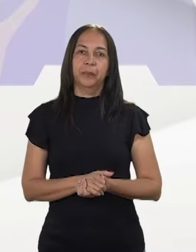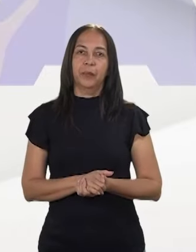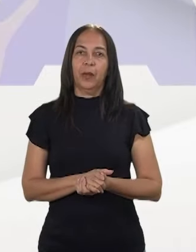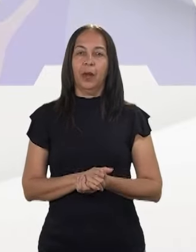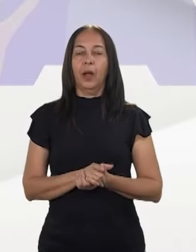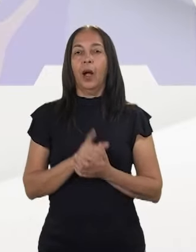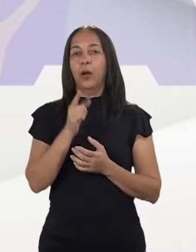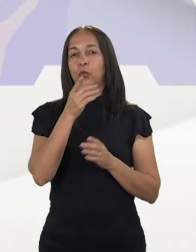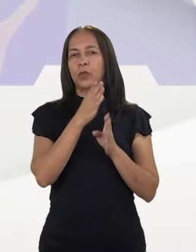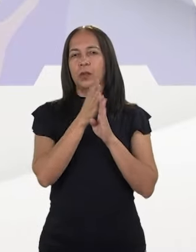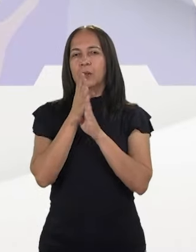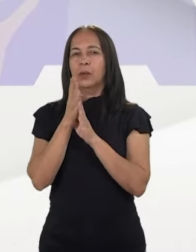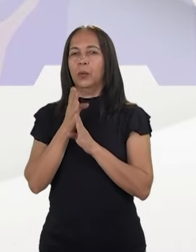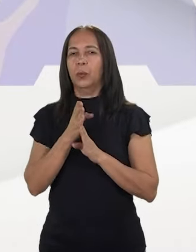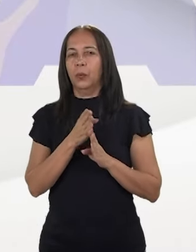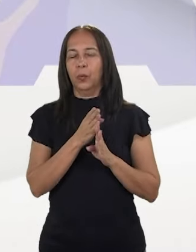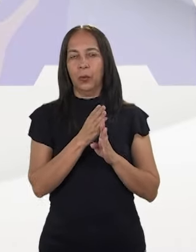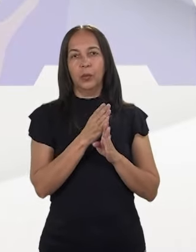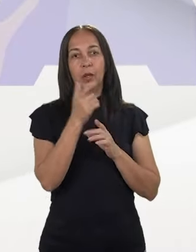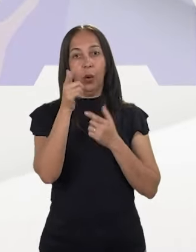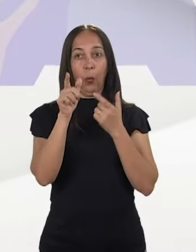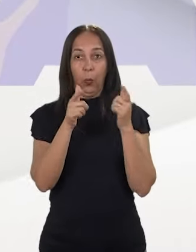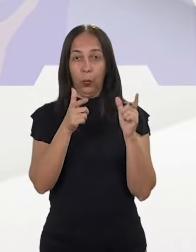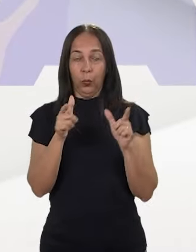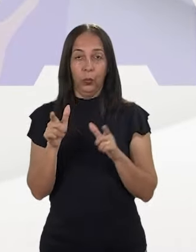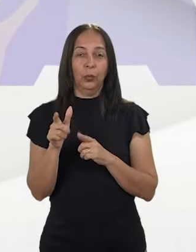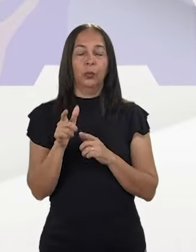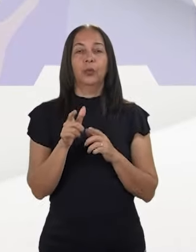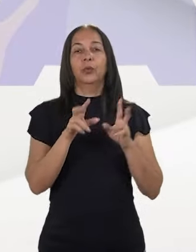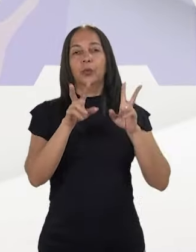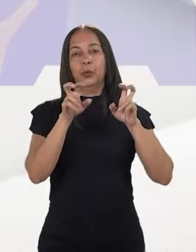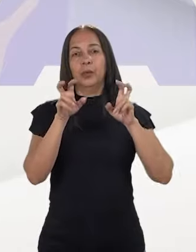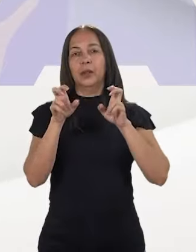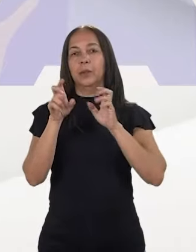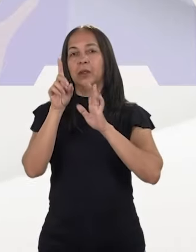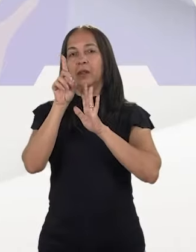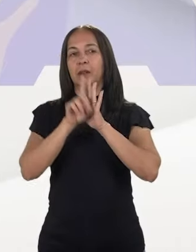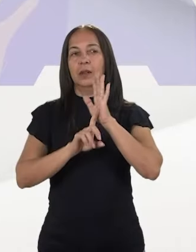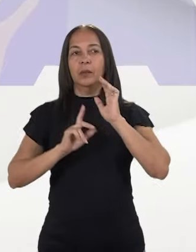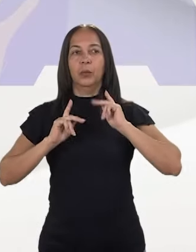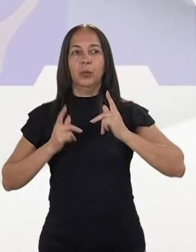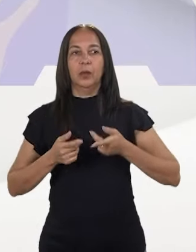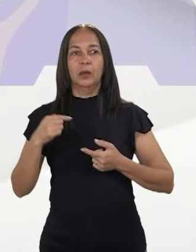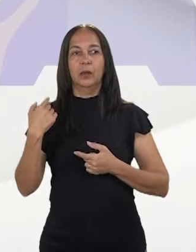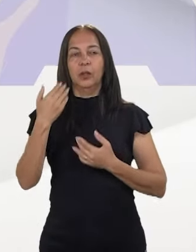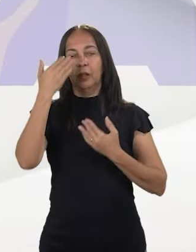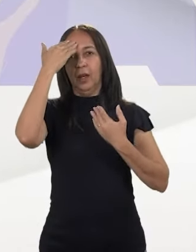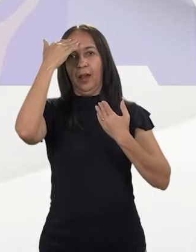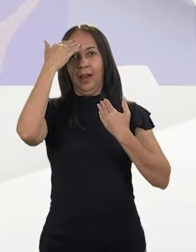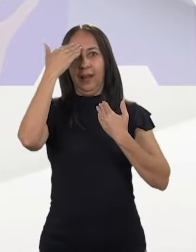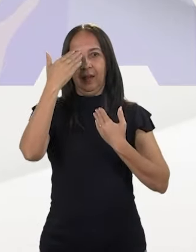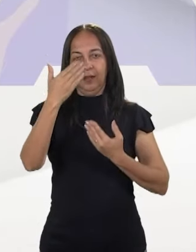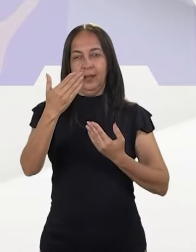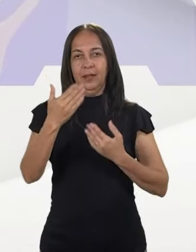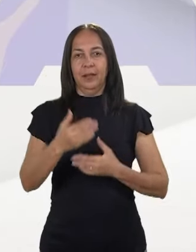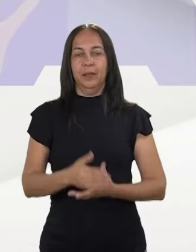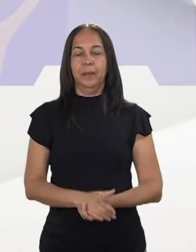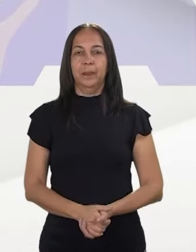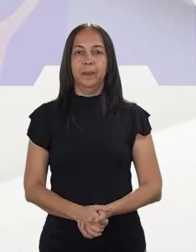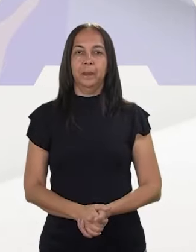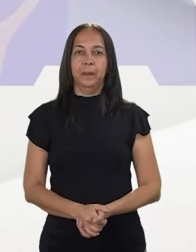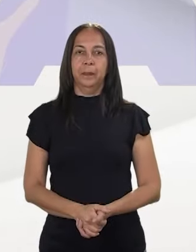e cátedra doelder lá você encontra outras versões do programa sempre com o tema dos Direitos Humanos a gente agradece pela